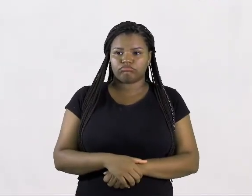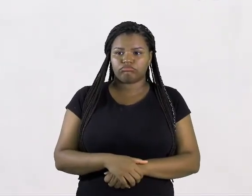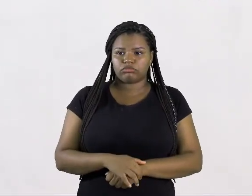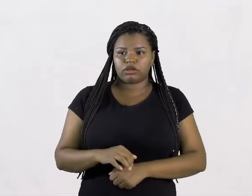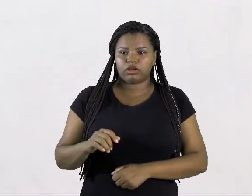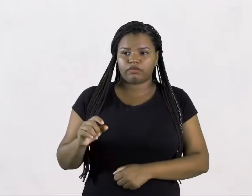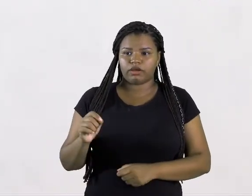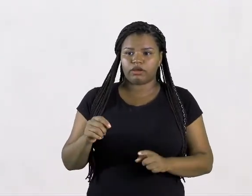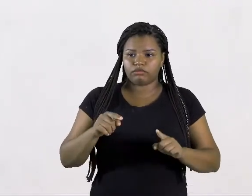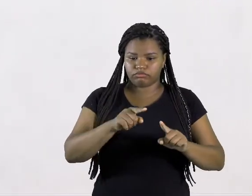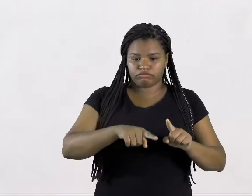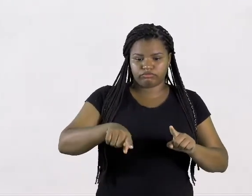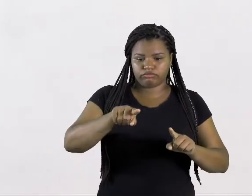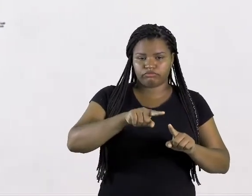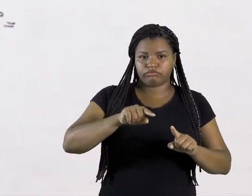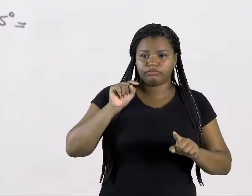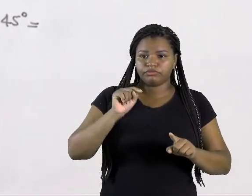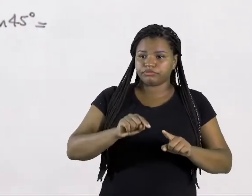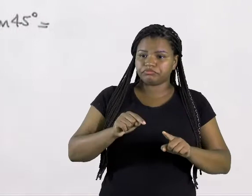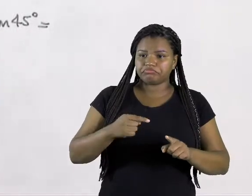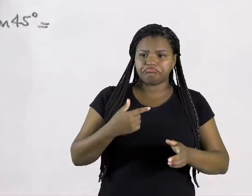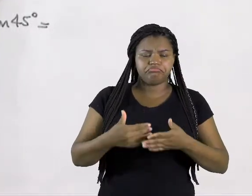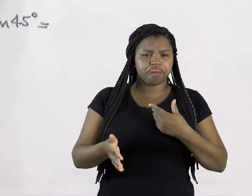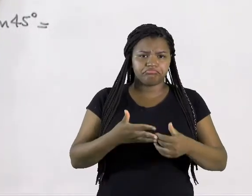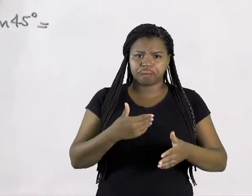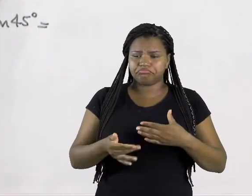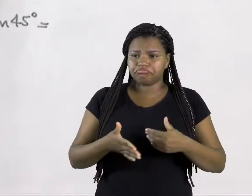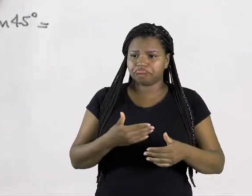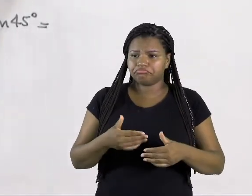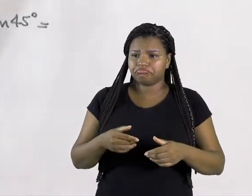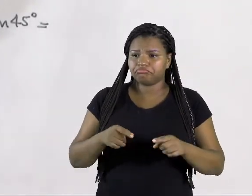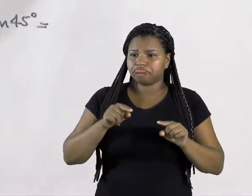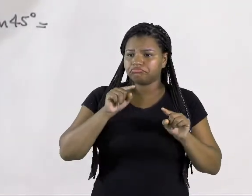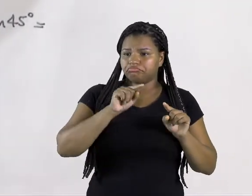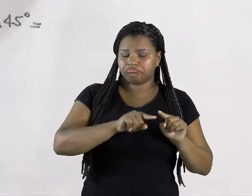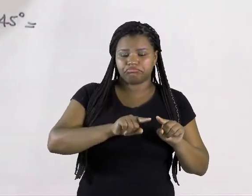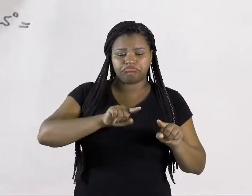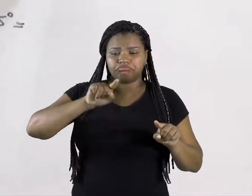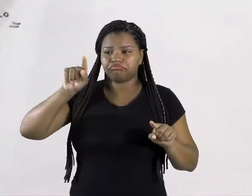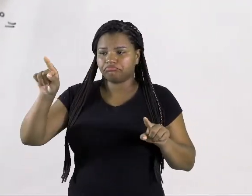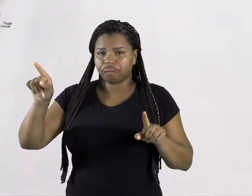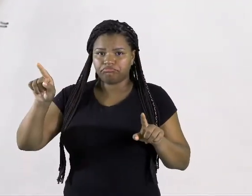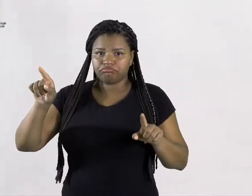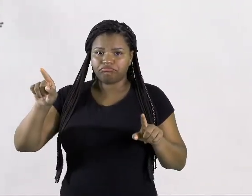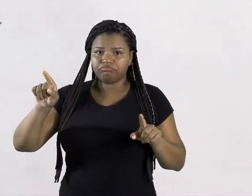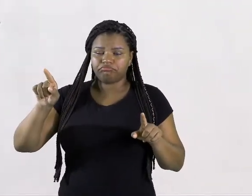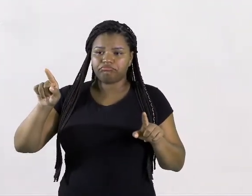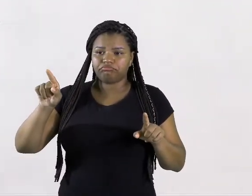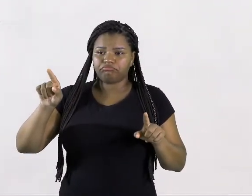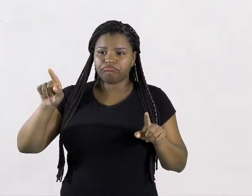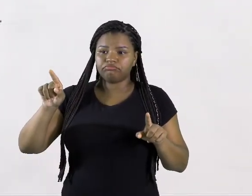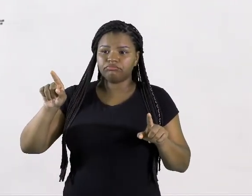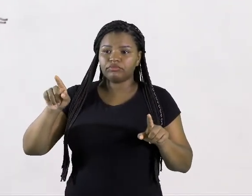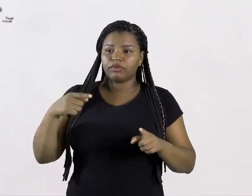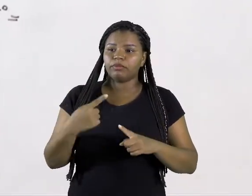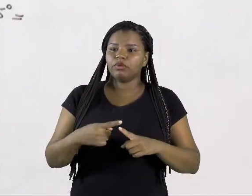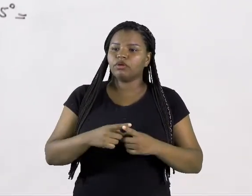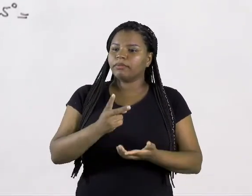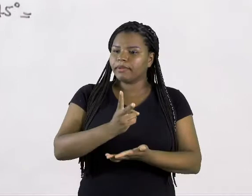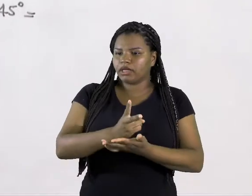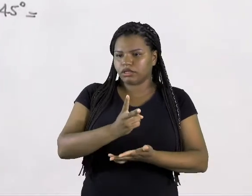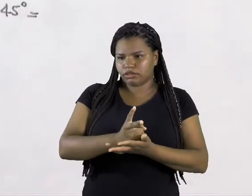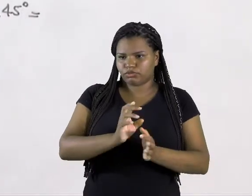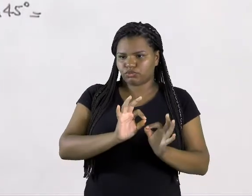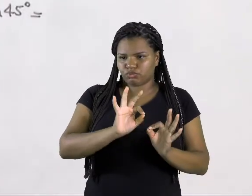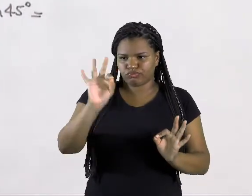ângulo aqui. Observe que tanto faz se você vai pegar esse ângulo ou esse, porque eles têm a mesma medida. Uma